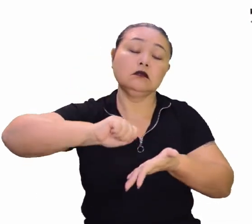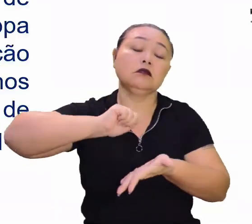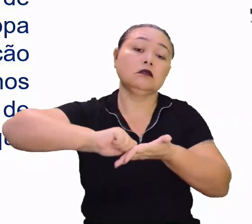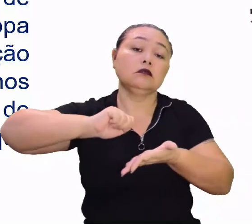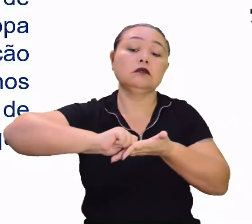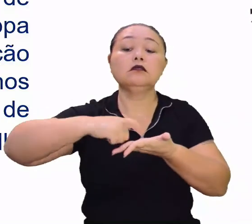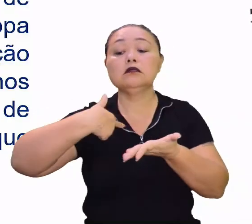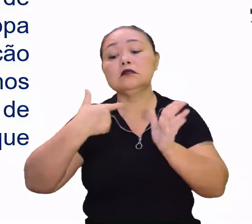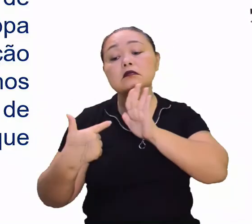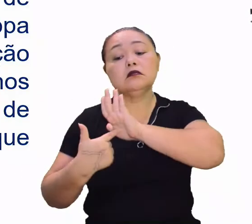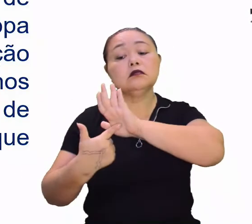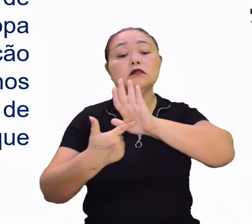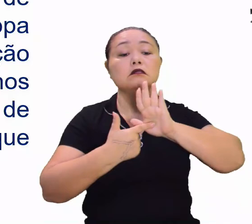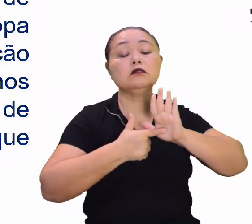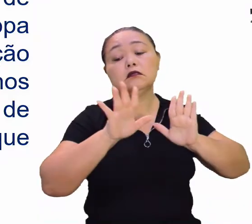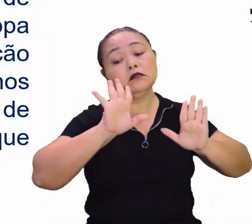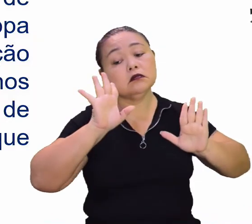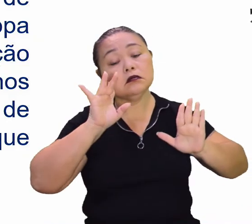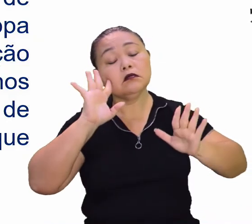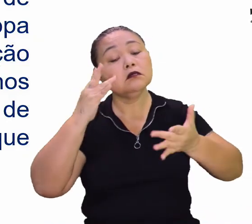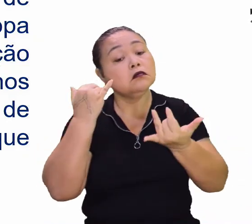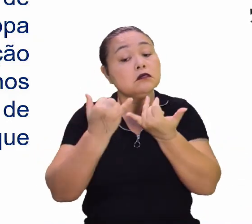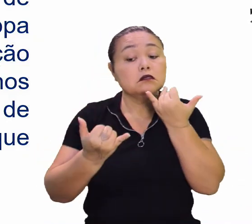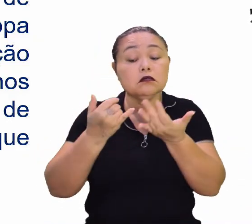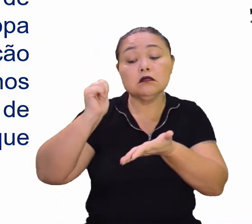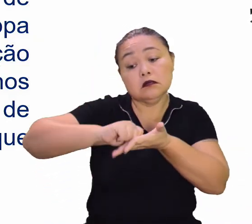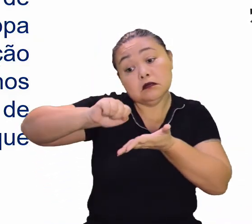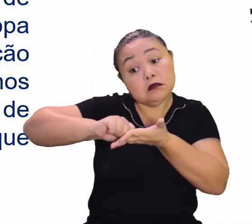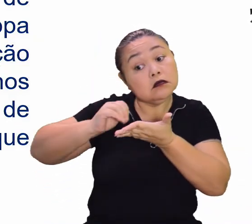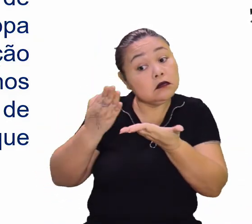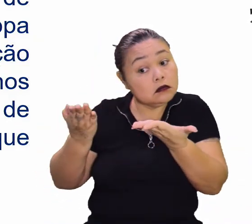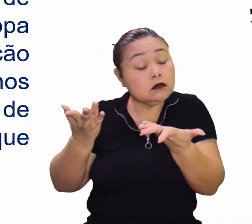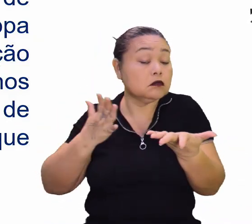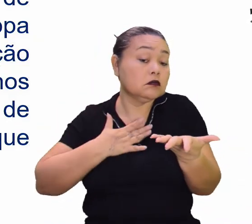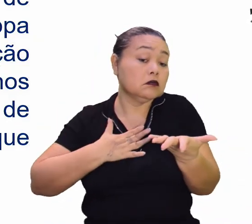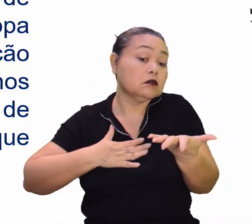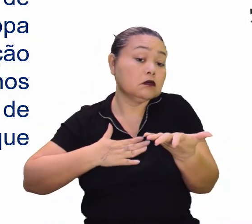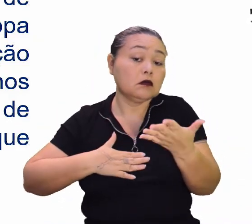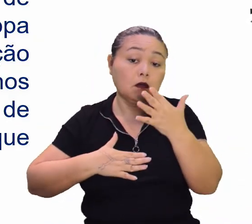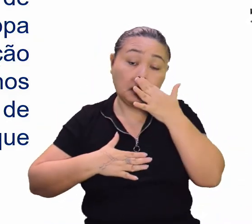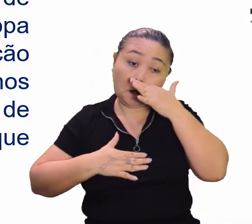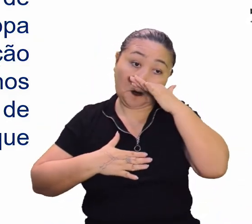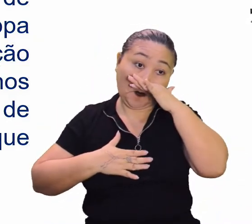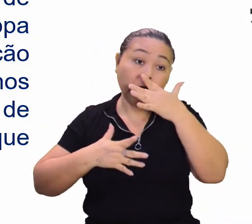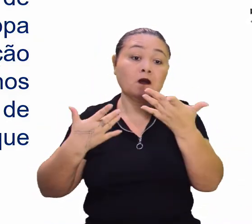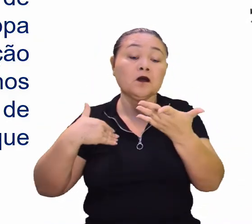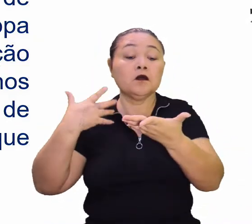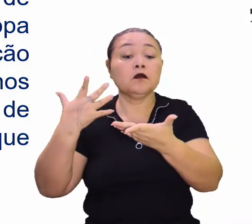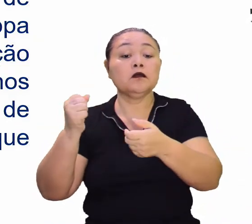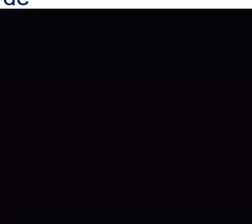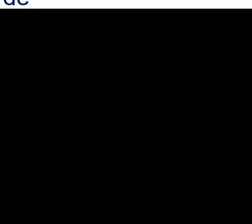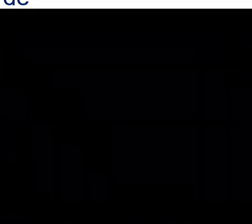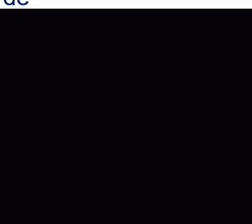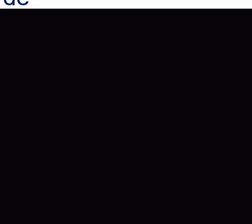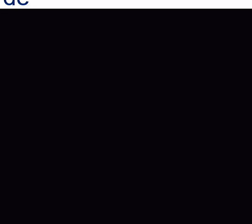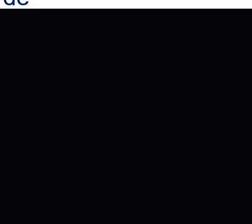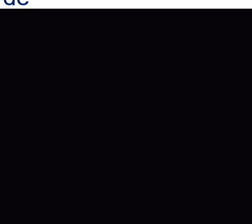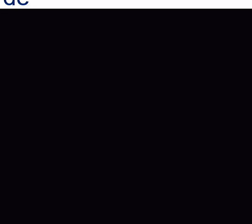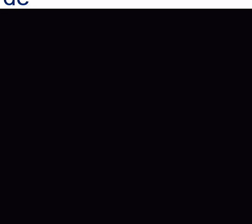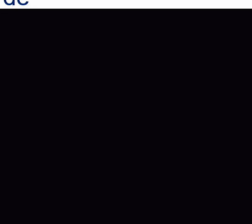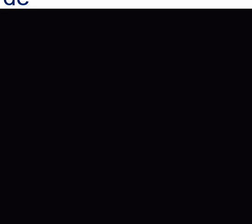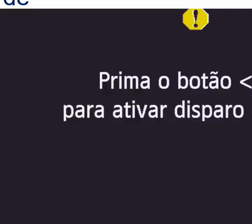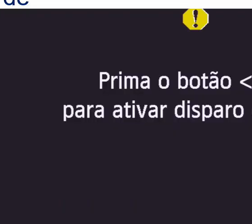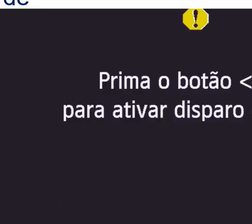dá o norte. Se você escreveu algo nesse sentido, tranquilo e suave. A adoção do sistema capitalista após